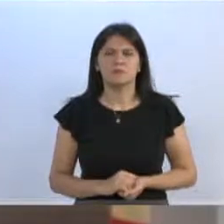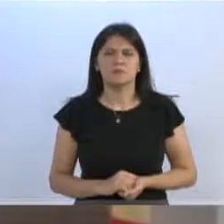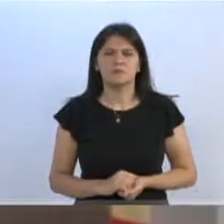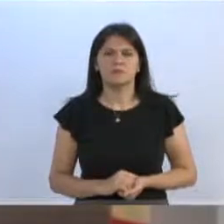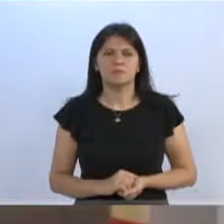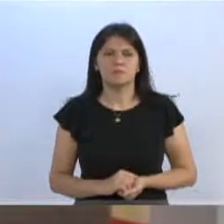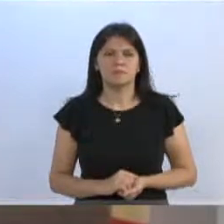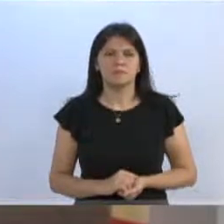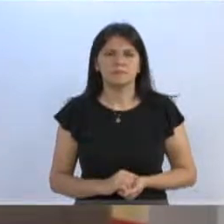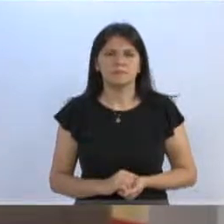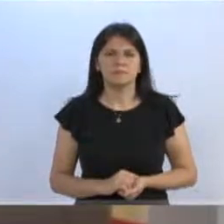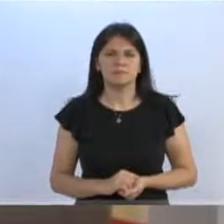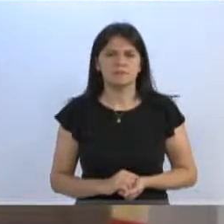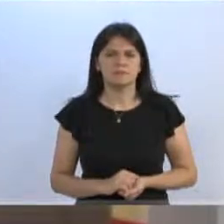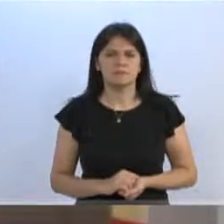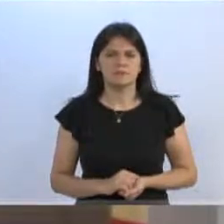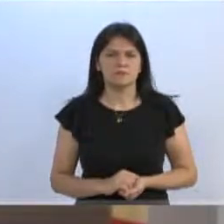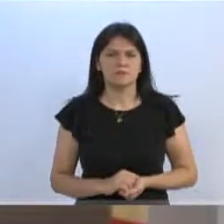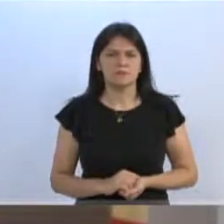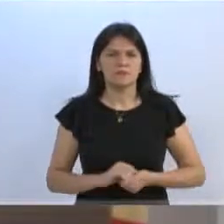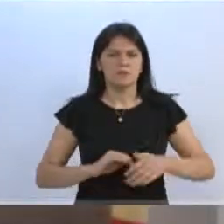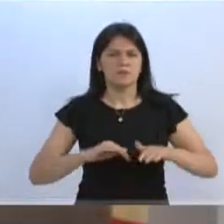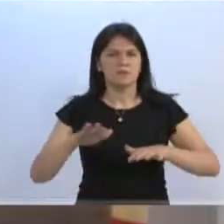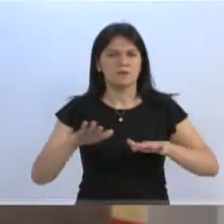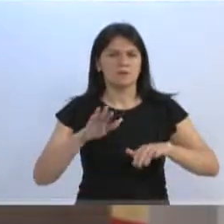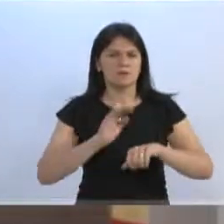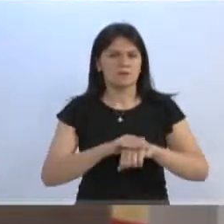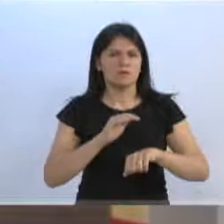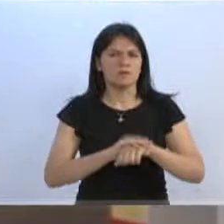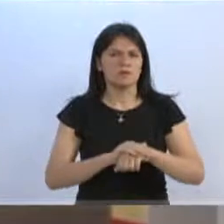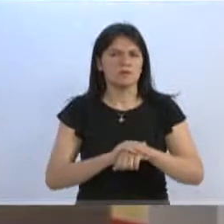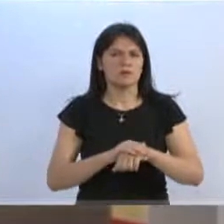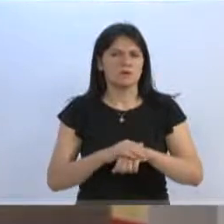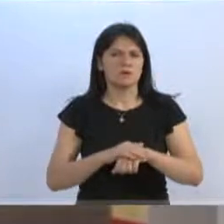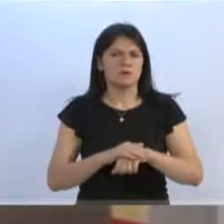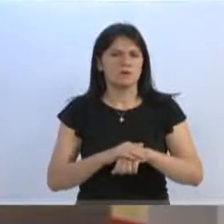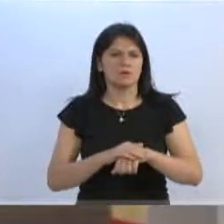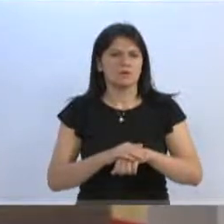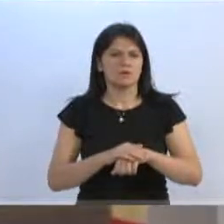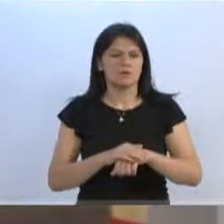fiz na penúltima sessão sobre